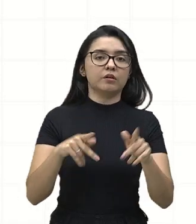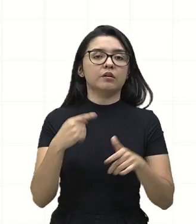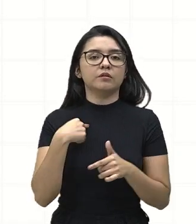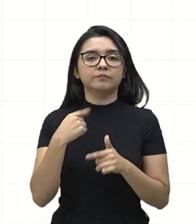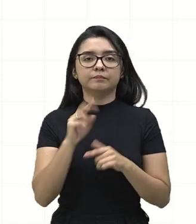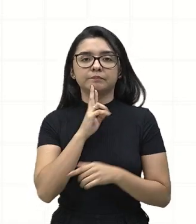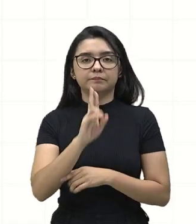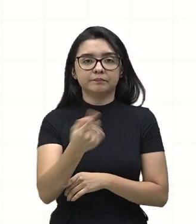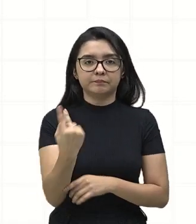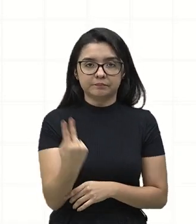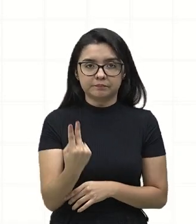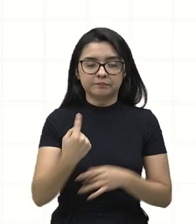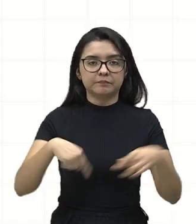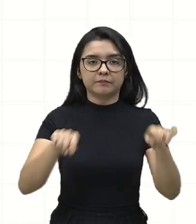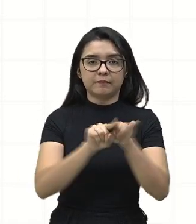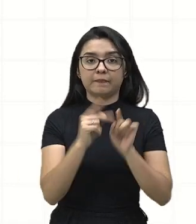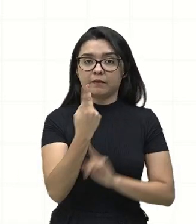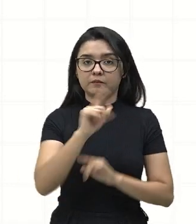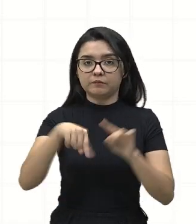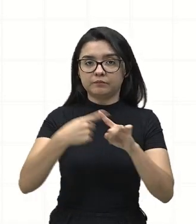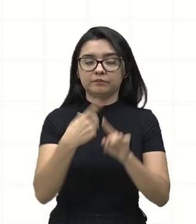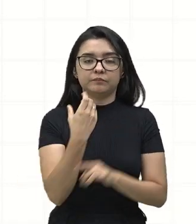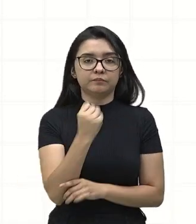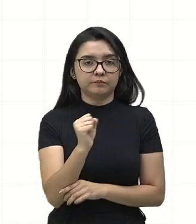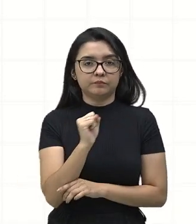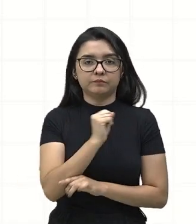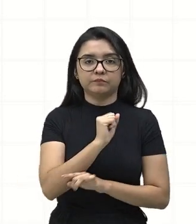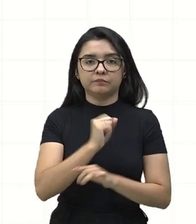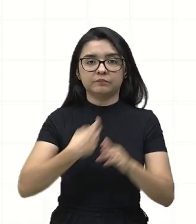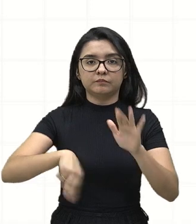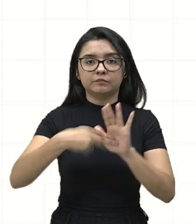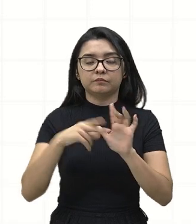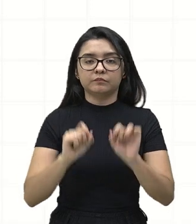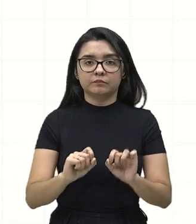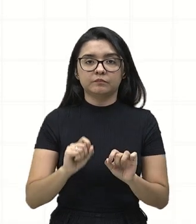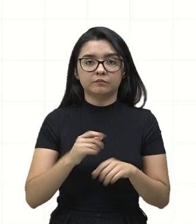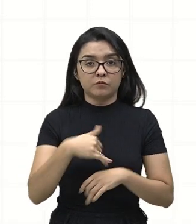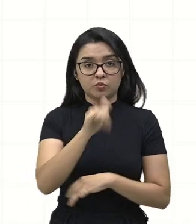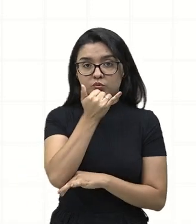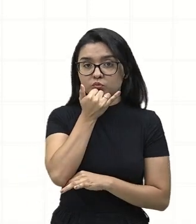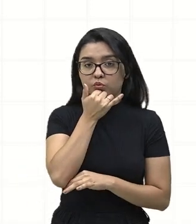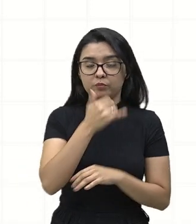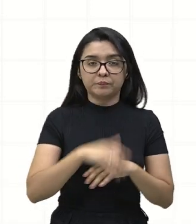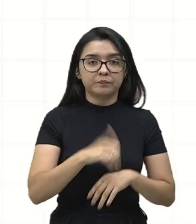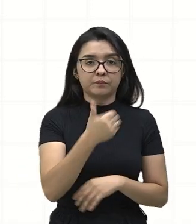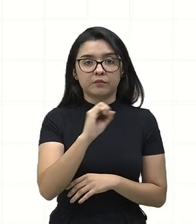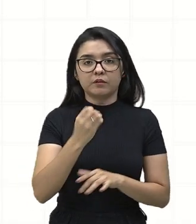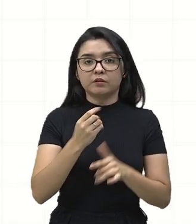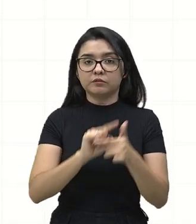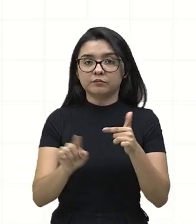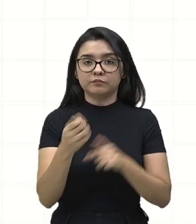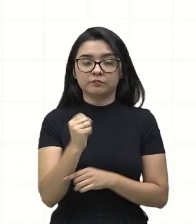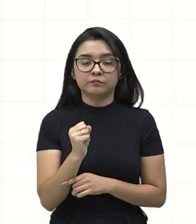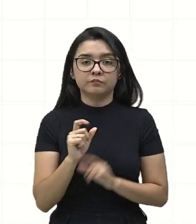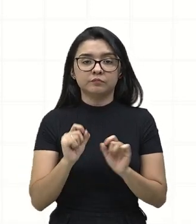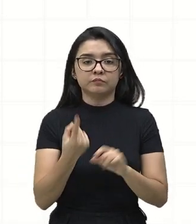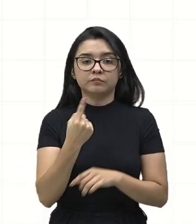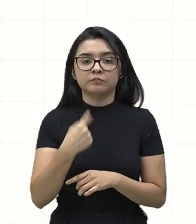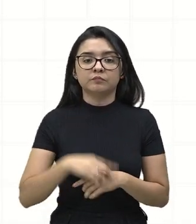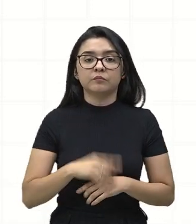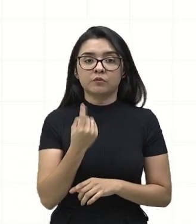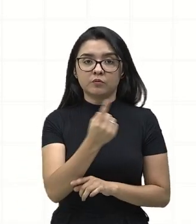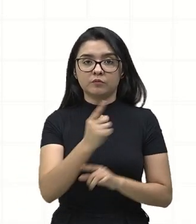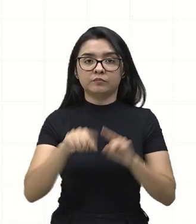2. 2 vezes 8, 16. Perdão, 10 dividido por 8, 1. 1 vezes